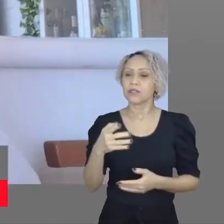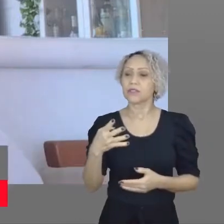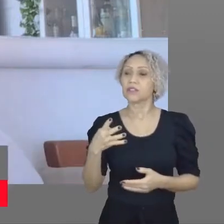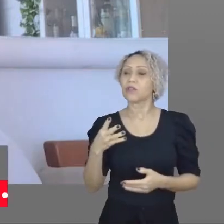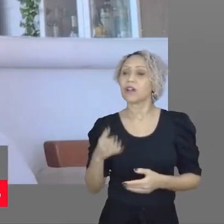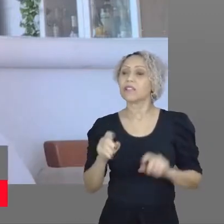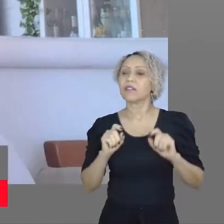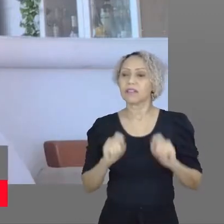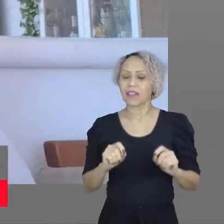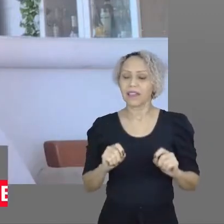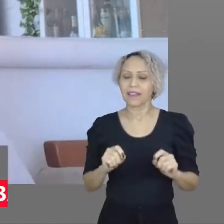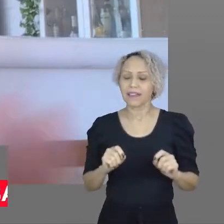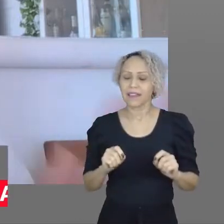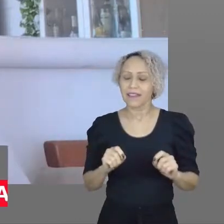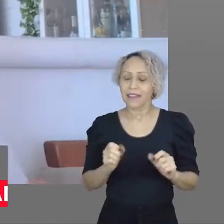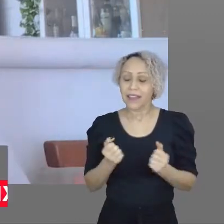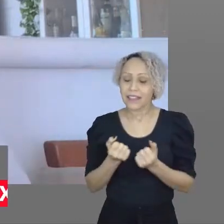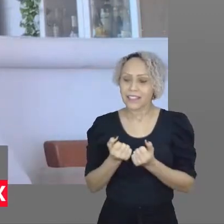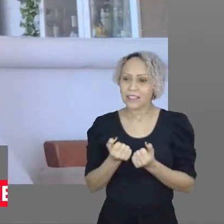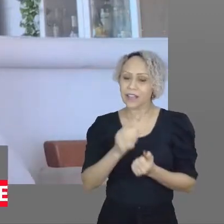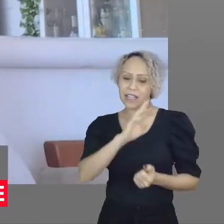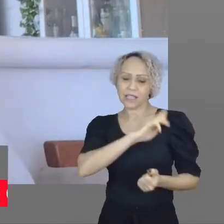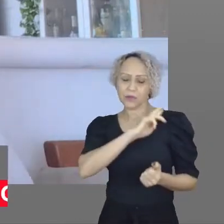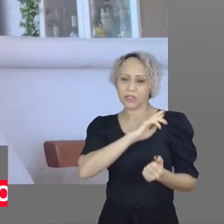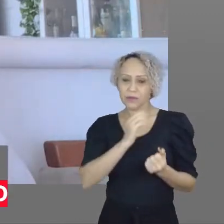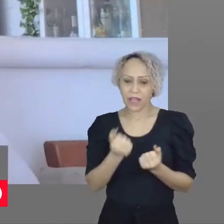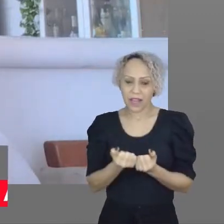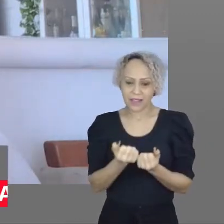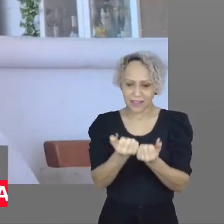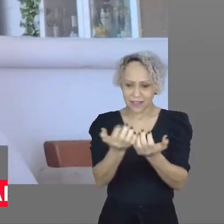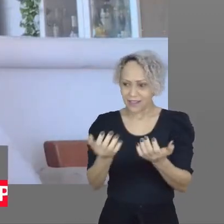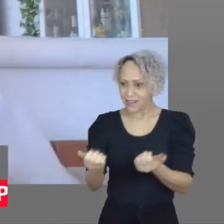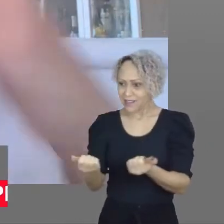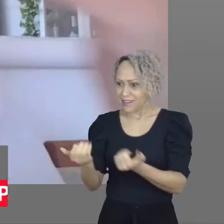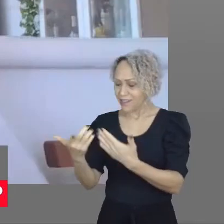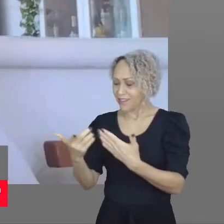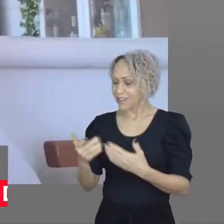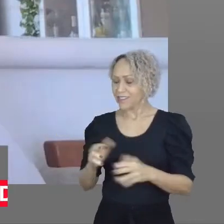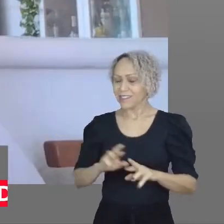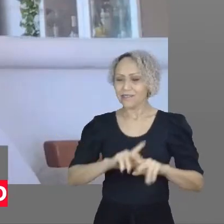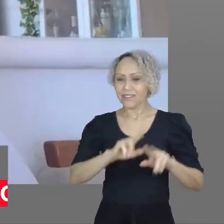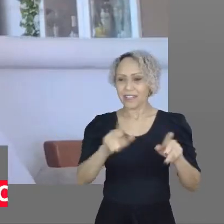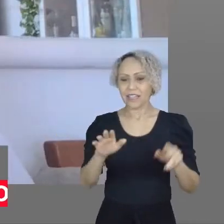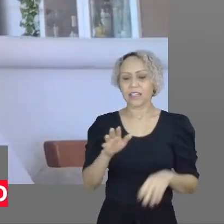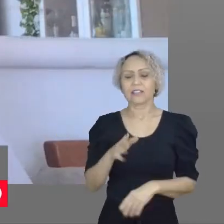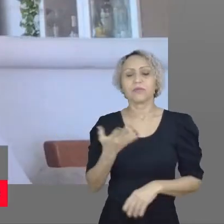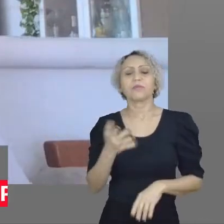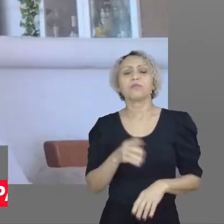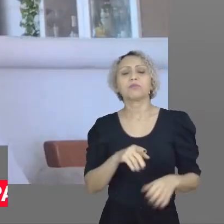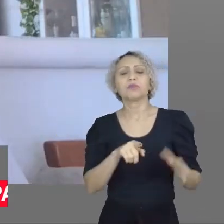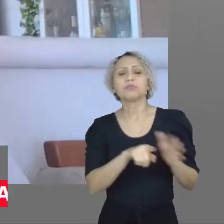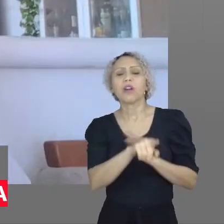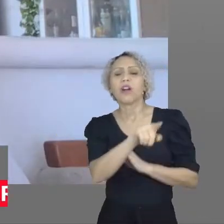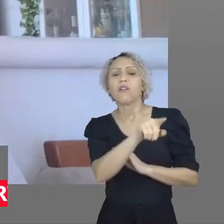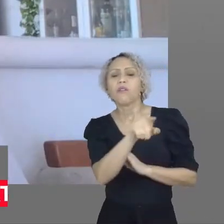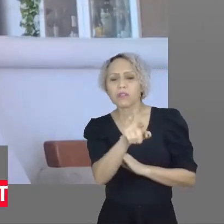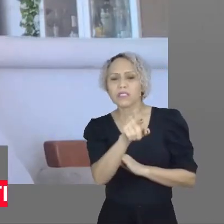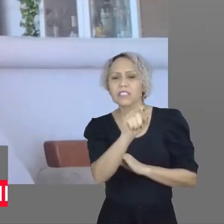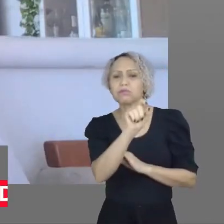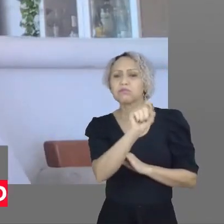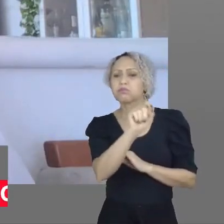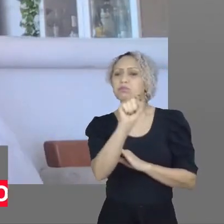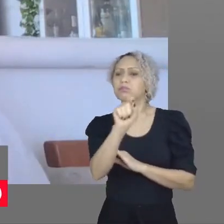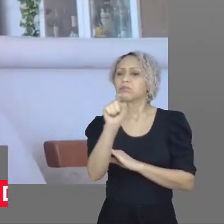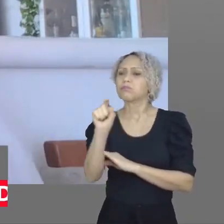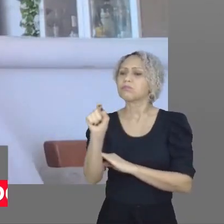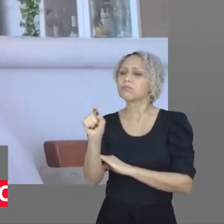tarefas diferentes para essas pessoas. Então tem espaço para todo mundo. Quem é candidato, quem pensa em ser candidato, quem é dirigente, quem já